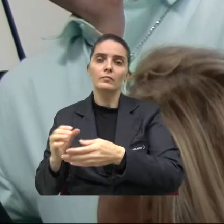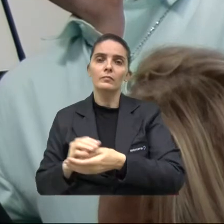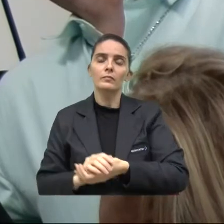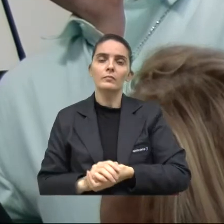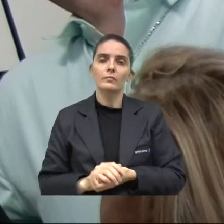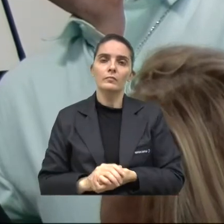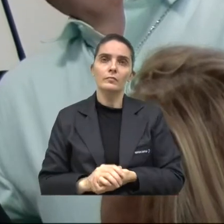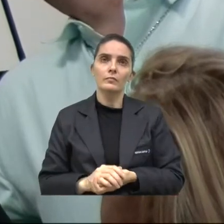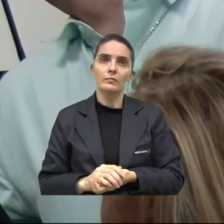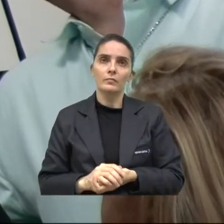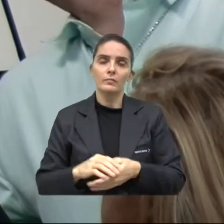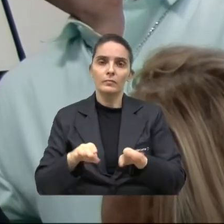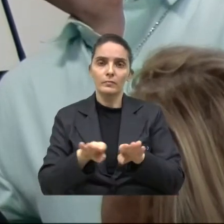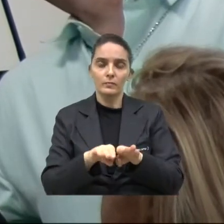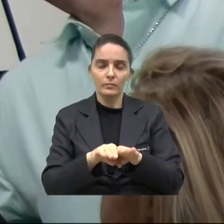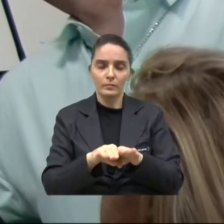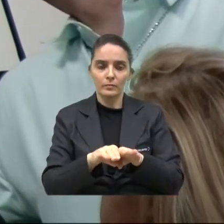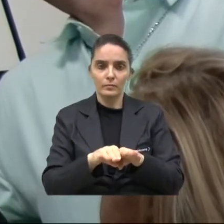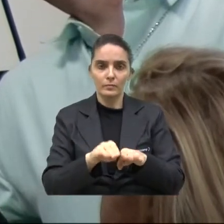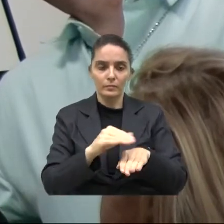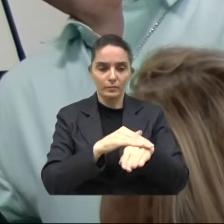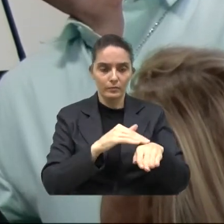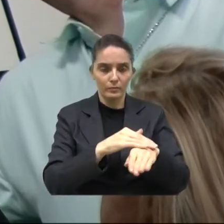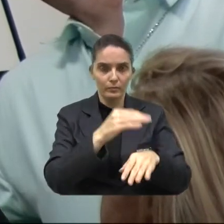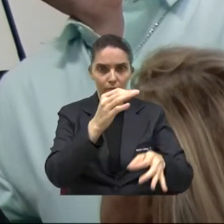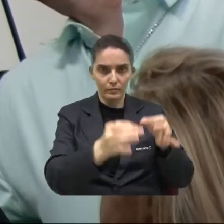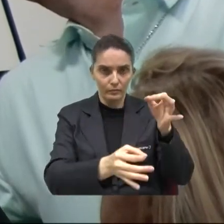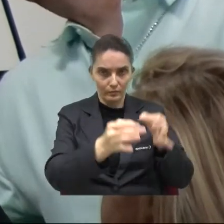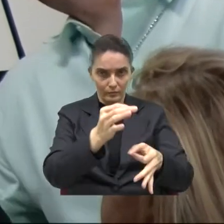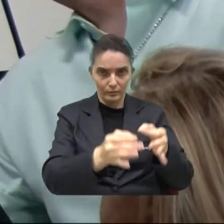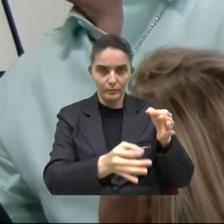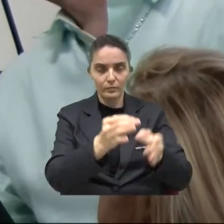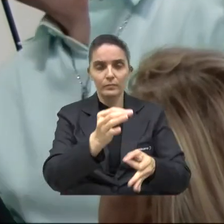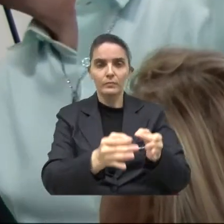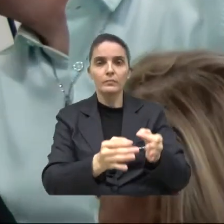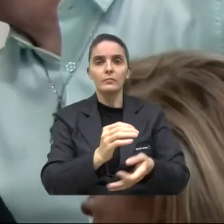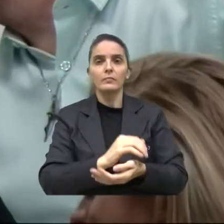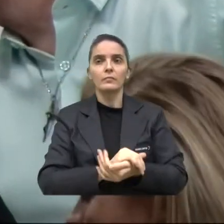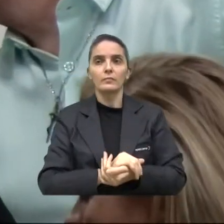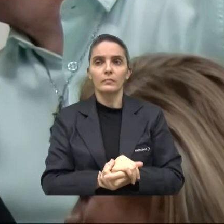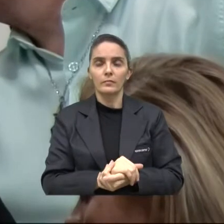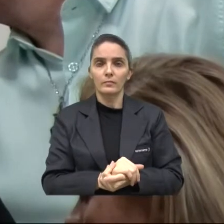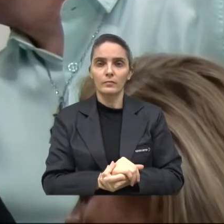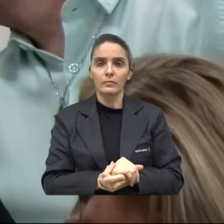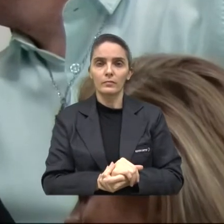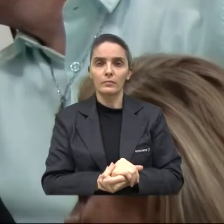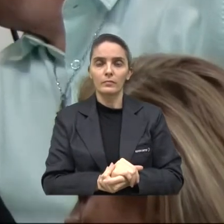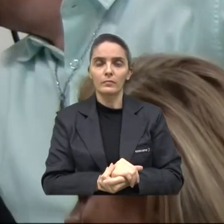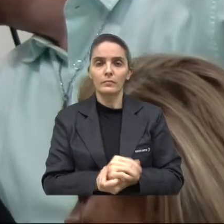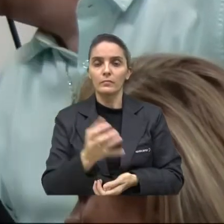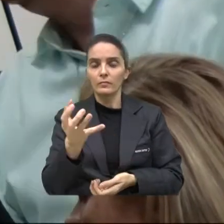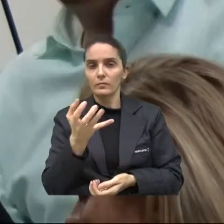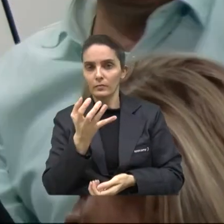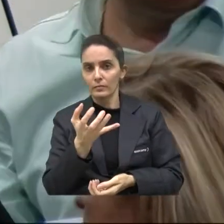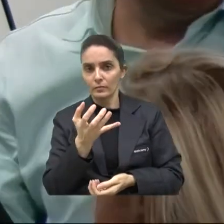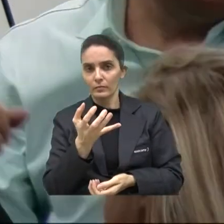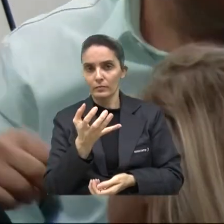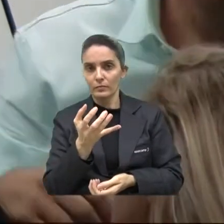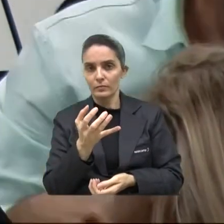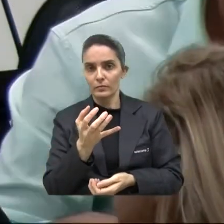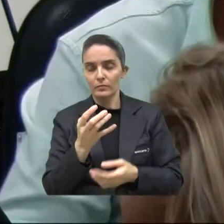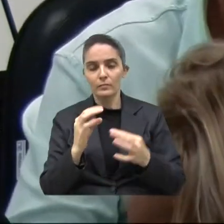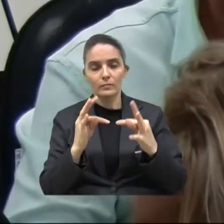juntamente com o judiciário, o oficial de justiça e tudo mais. A intenção é que se ocorra de